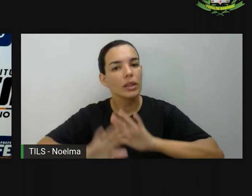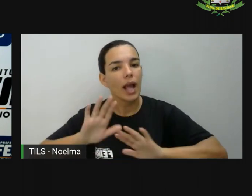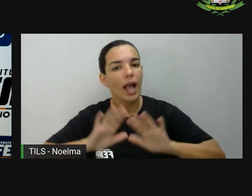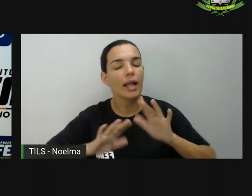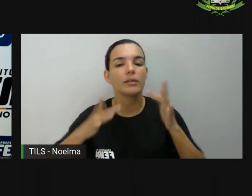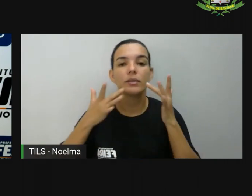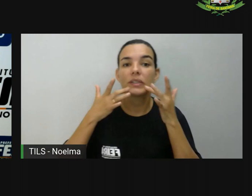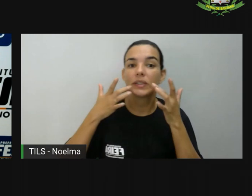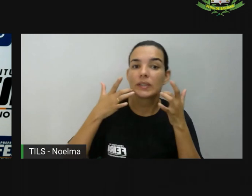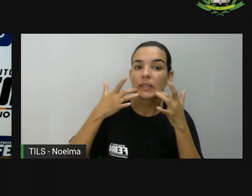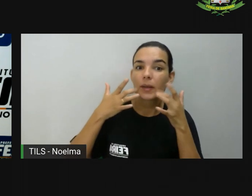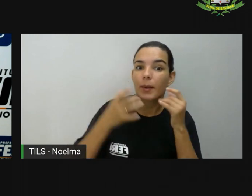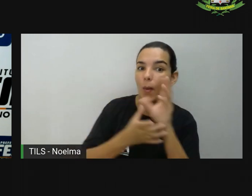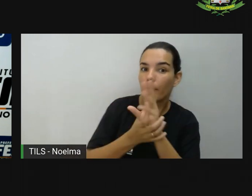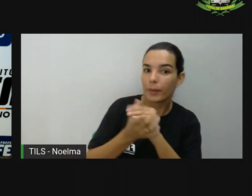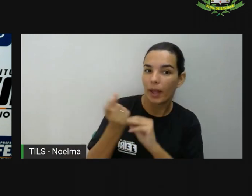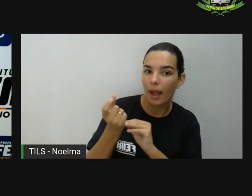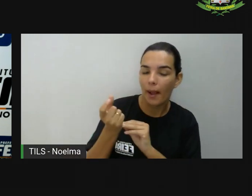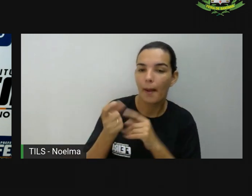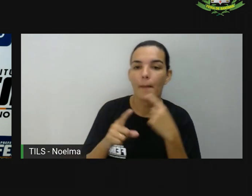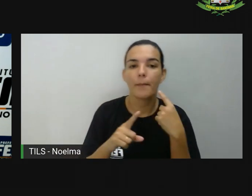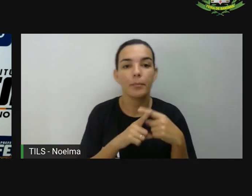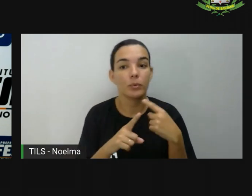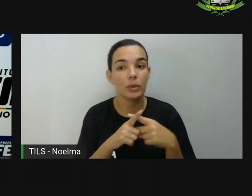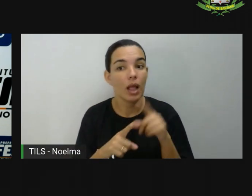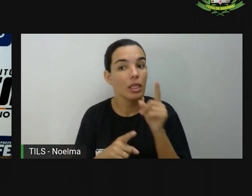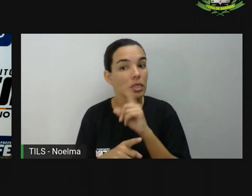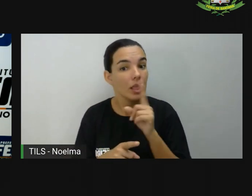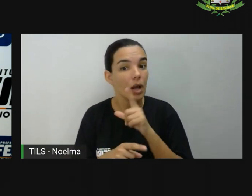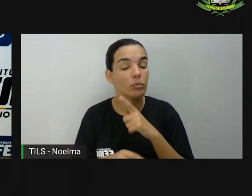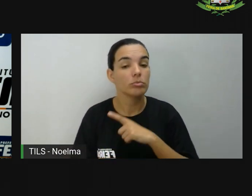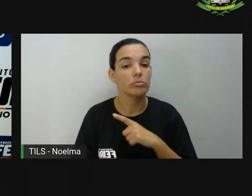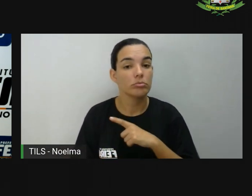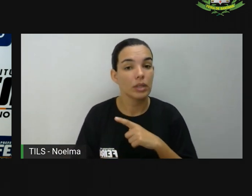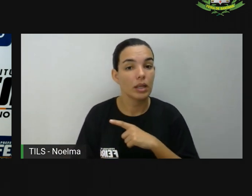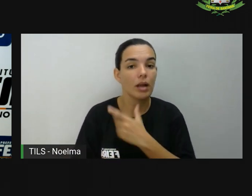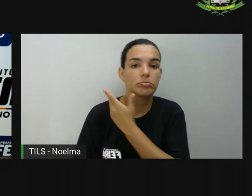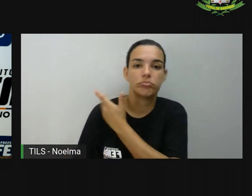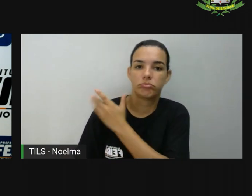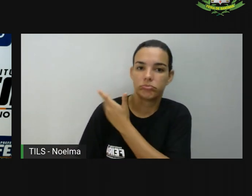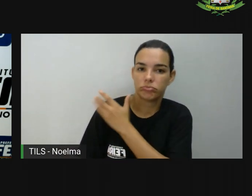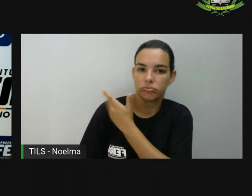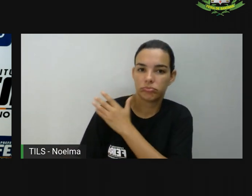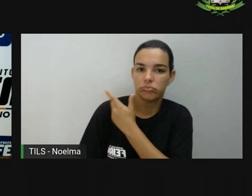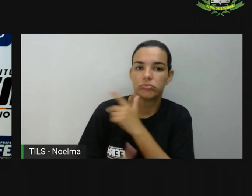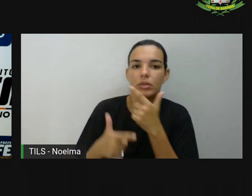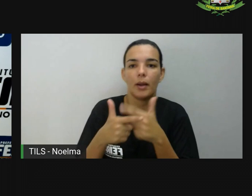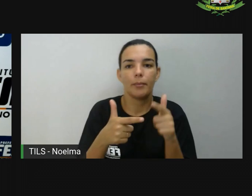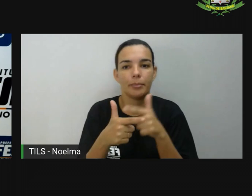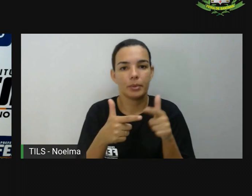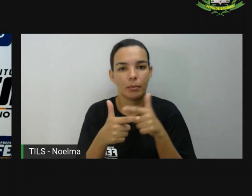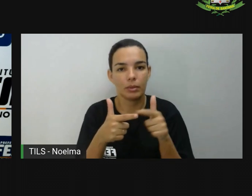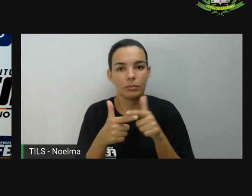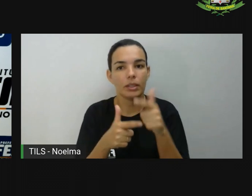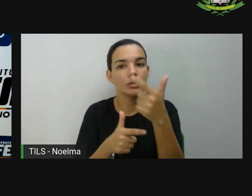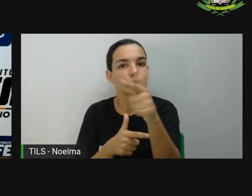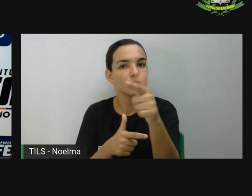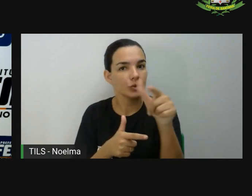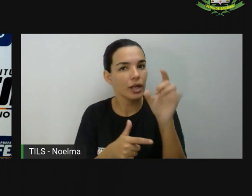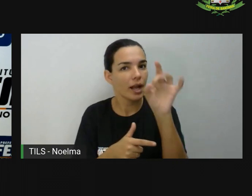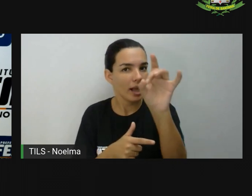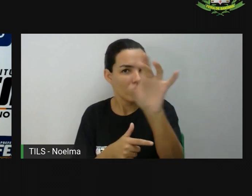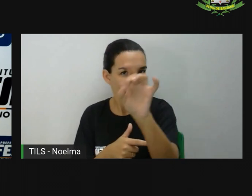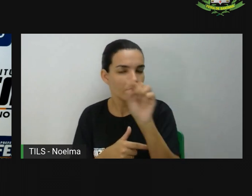imitações que vocês vão fazer, para que isso não acabe prejudicando a reputação